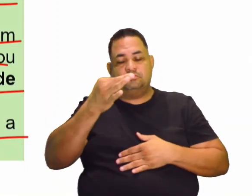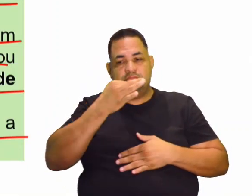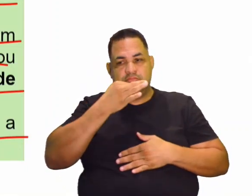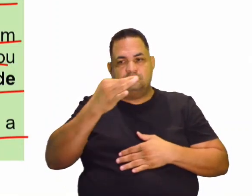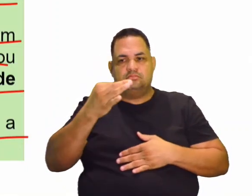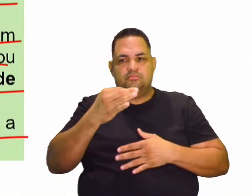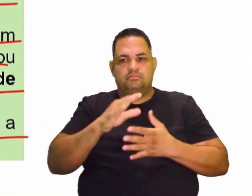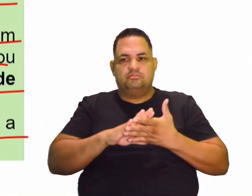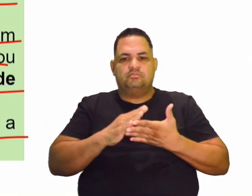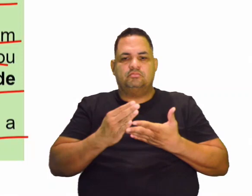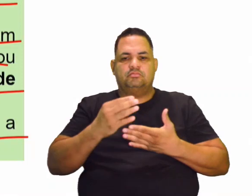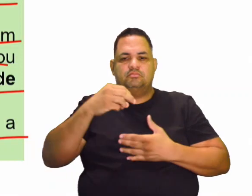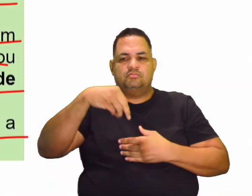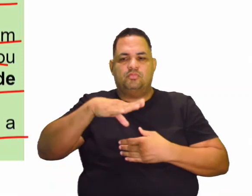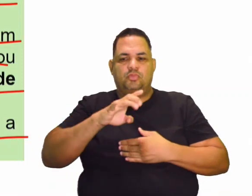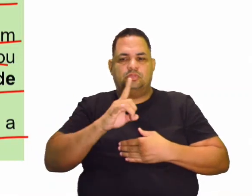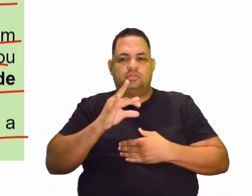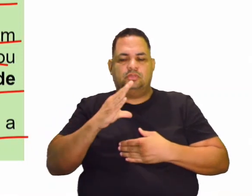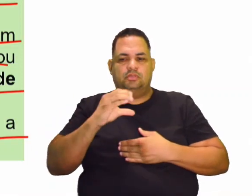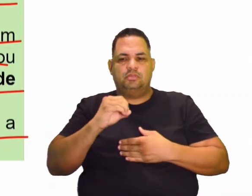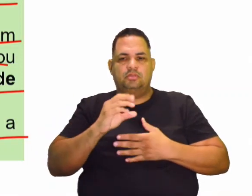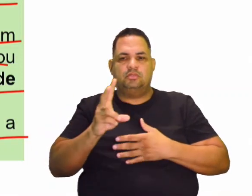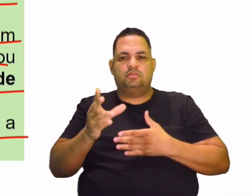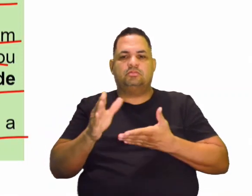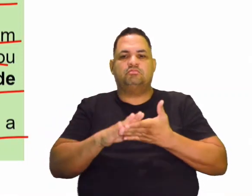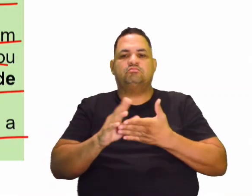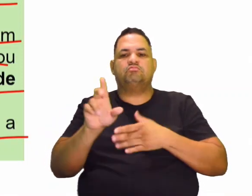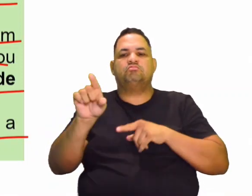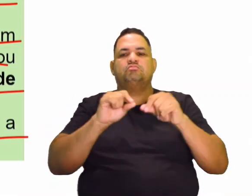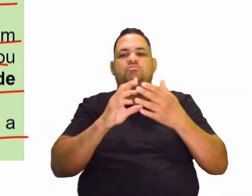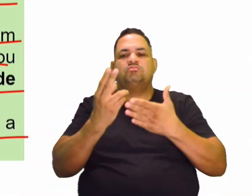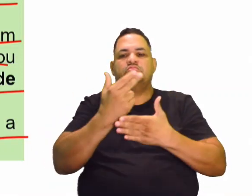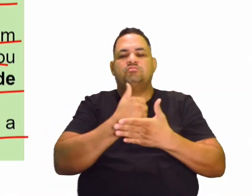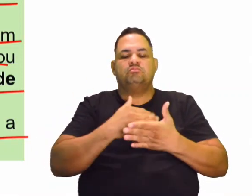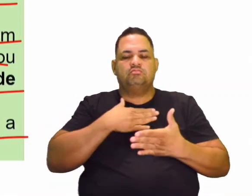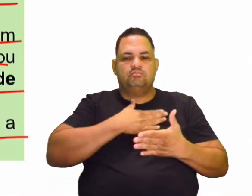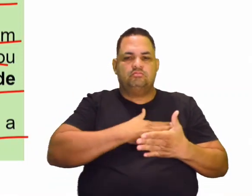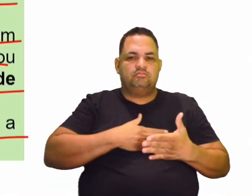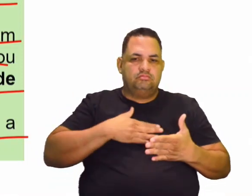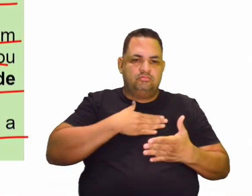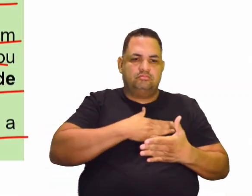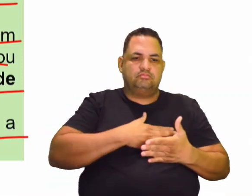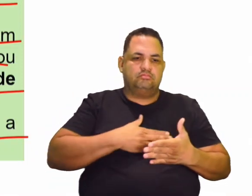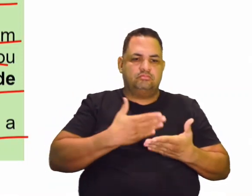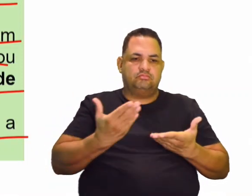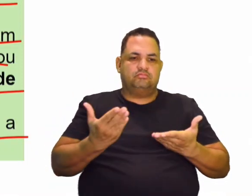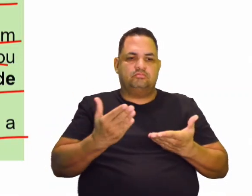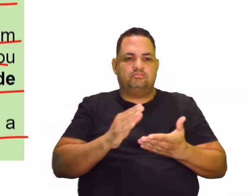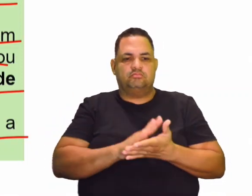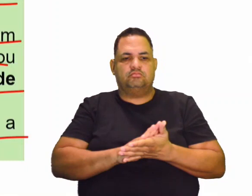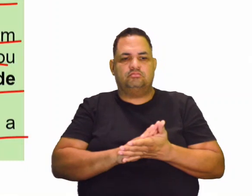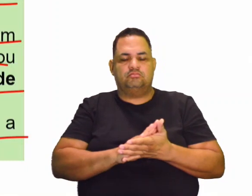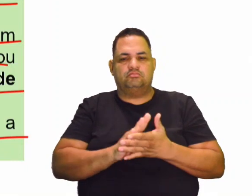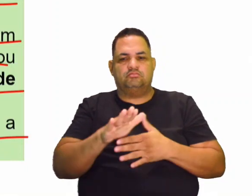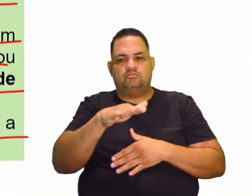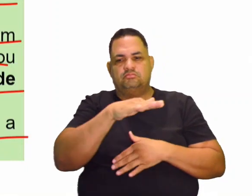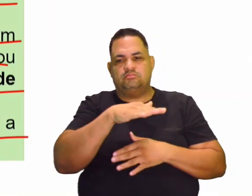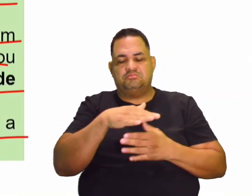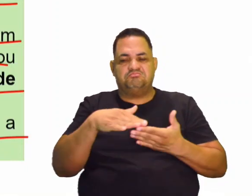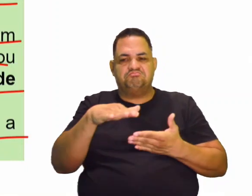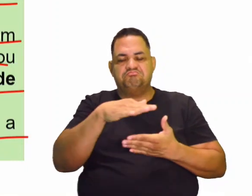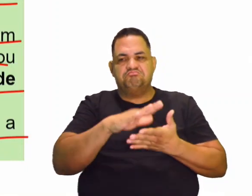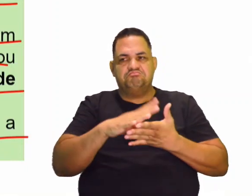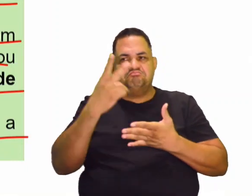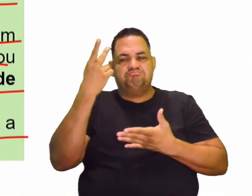um mosaico. Escolha um desenho que você gosta, pode ser um ambiente natural, um espaço natural, pode ser